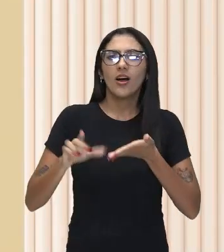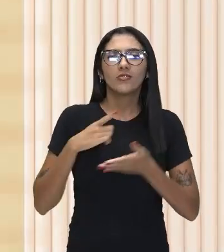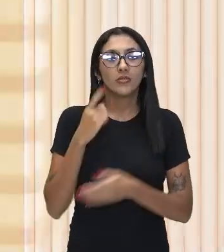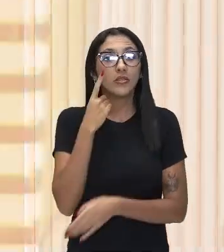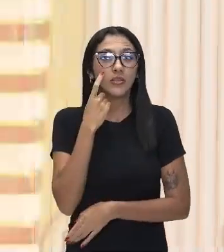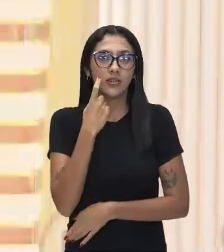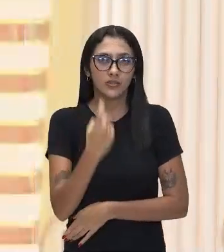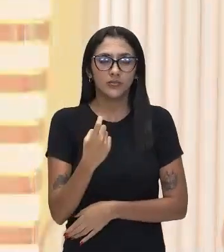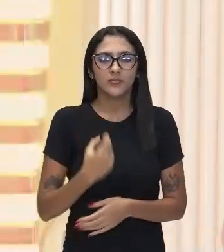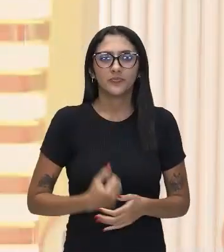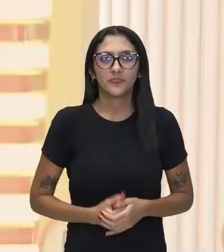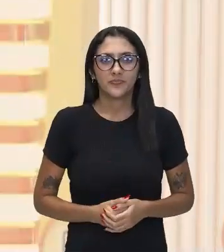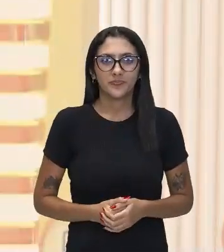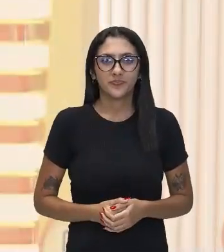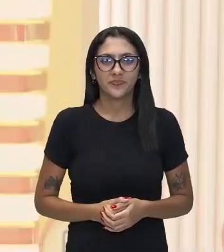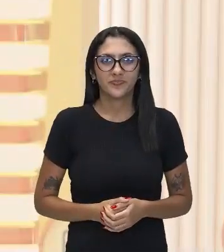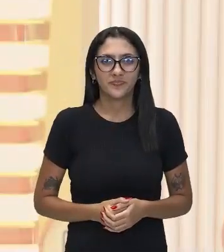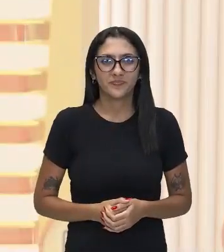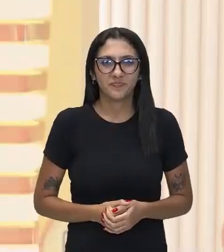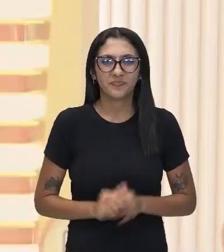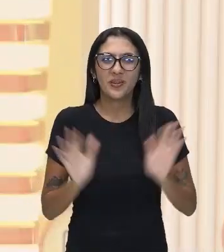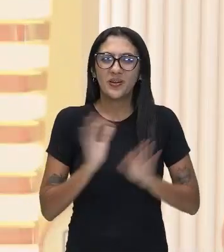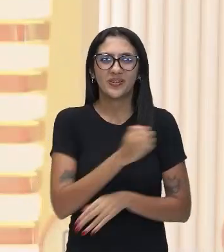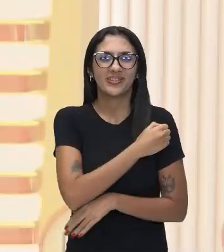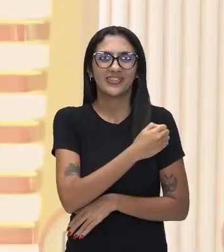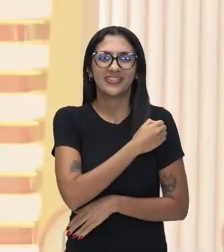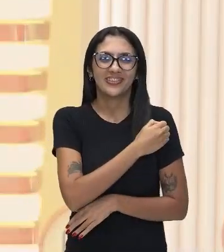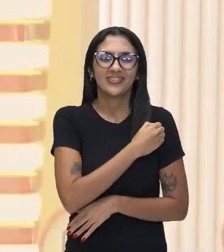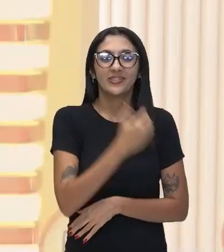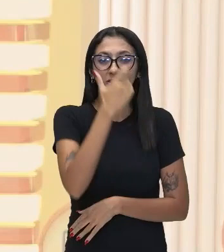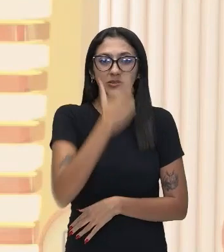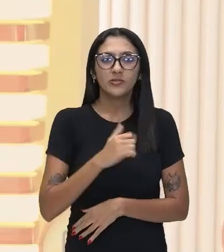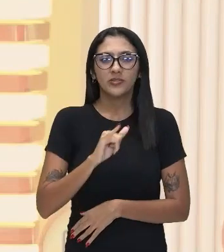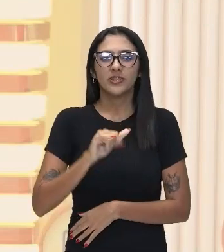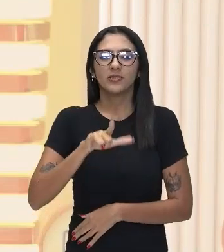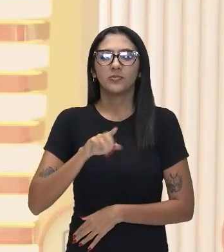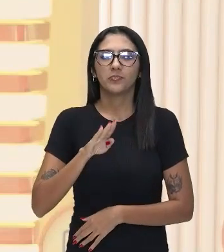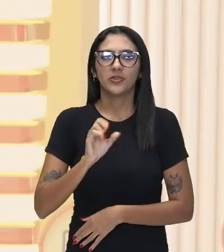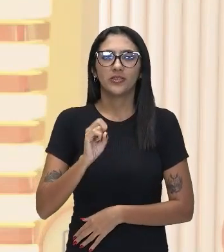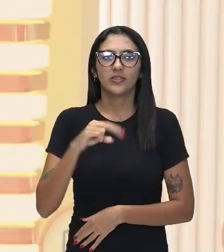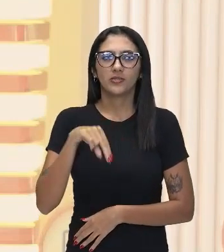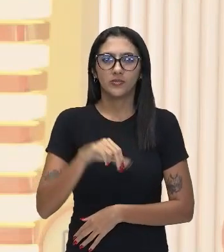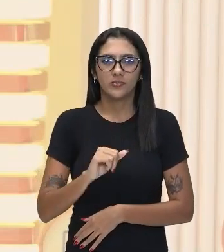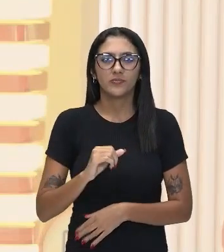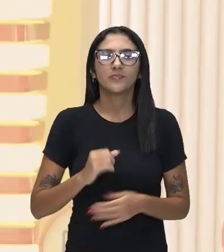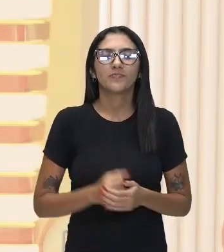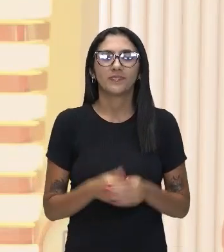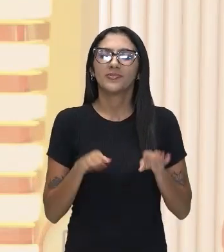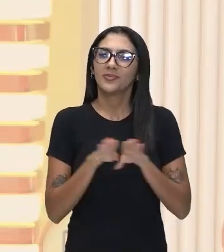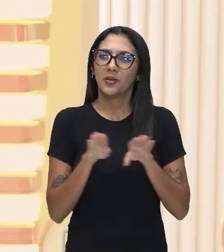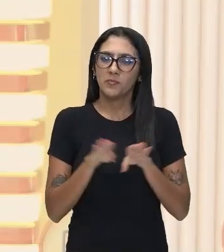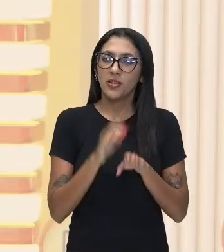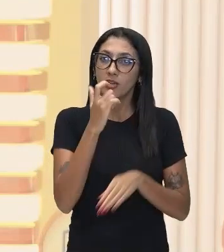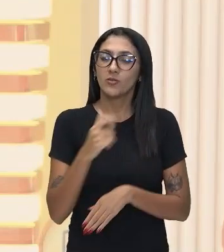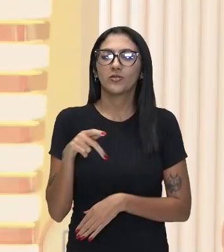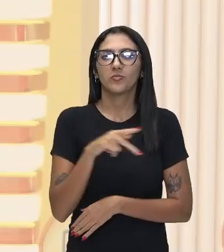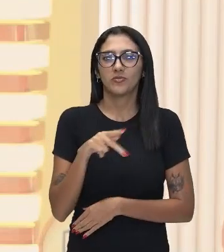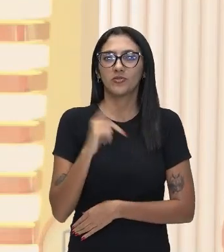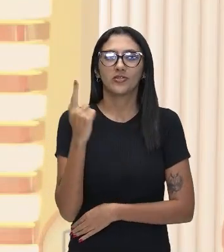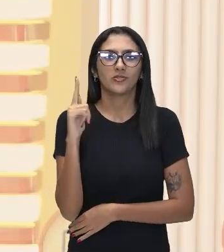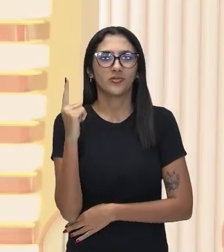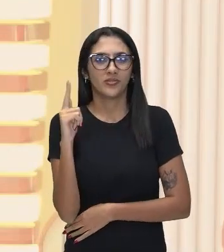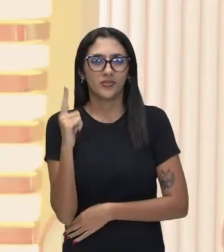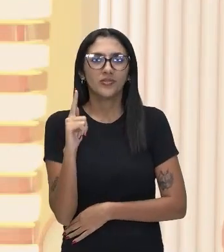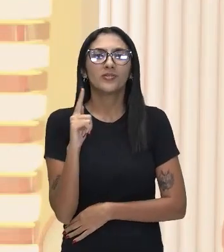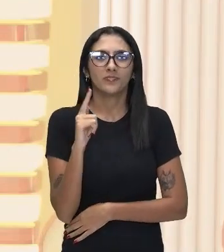região. Olá, alunos da terceira série do ensino médio. Eu me chamo Wilson do Nascimento, eu sou professor do componente de Geografia e